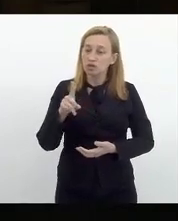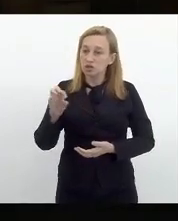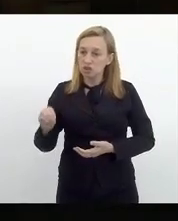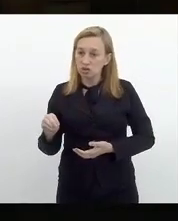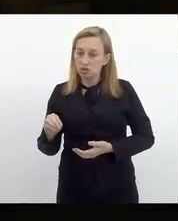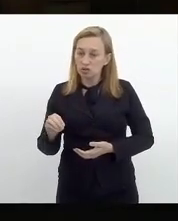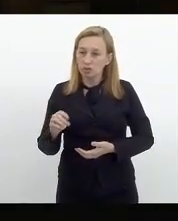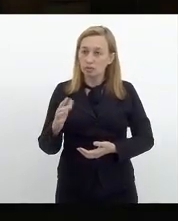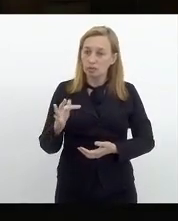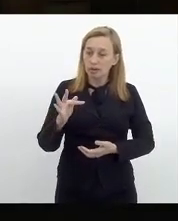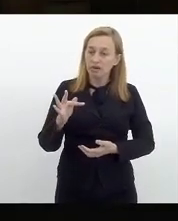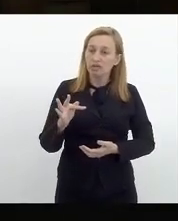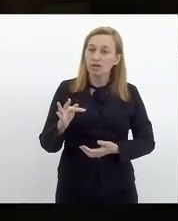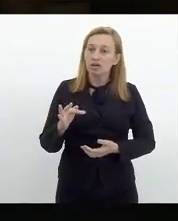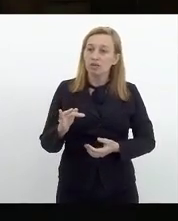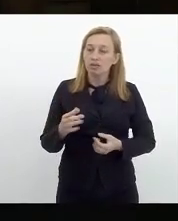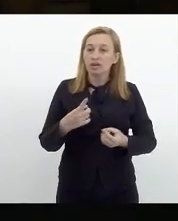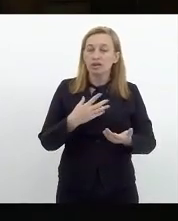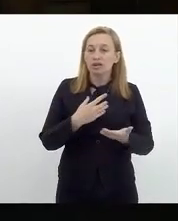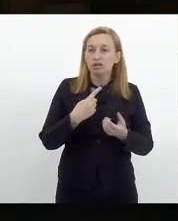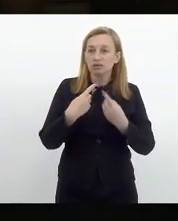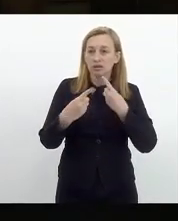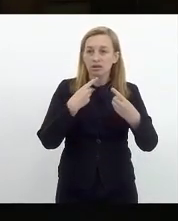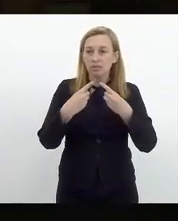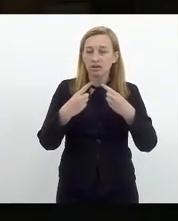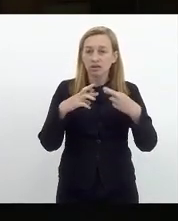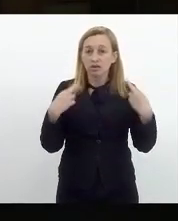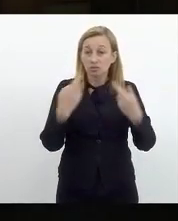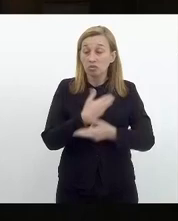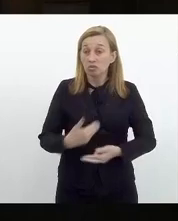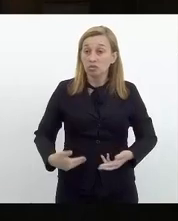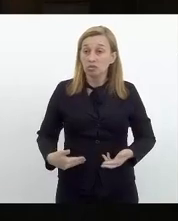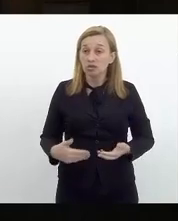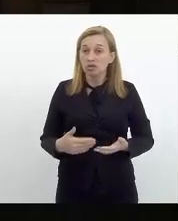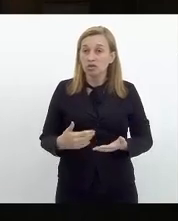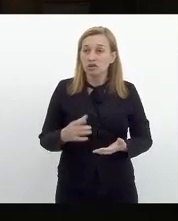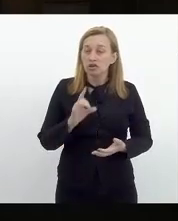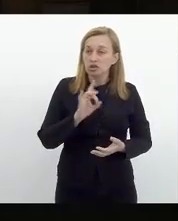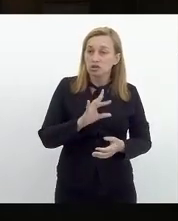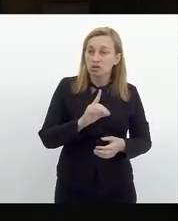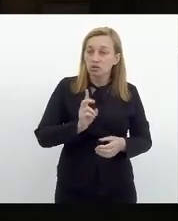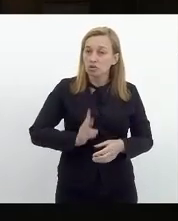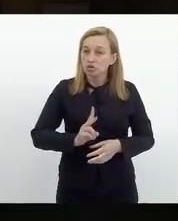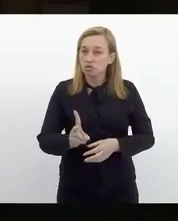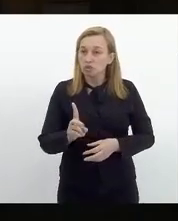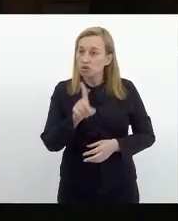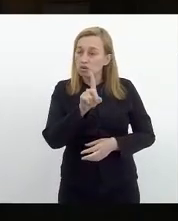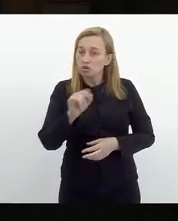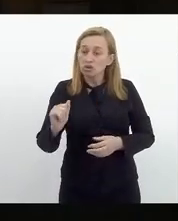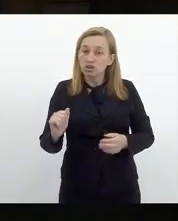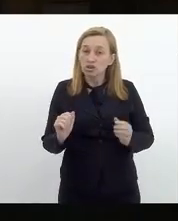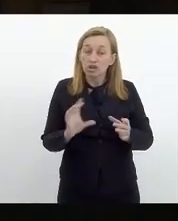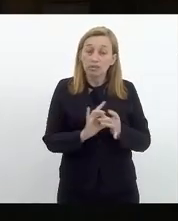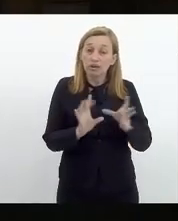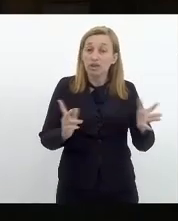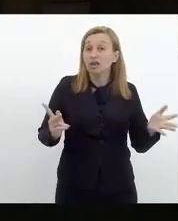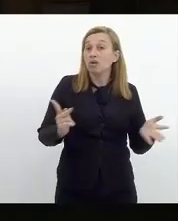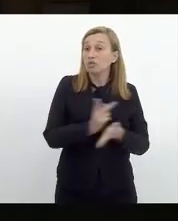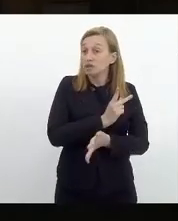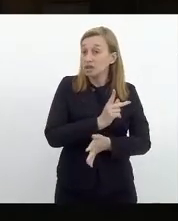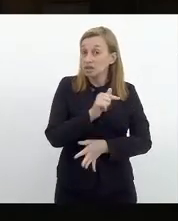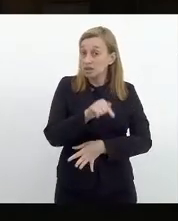prévios para fazer o debate Na audiência pública se está mantendo apenas a data e garantiram que ela aconteça Aqui